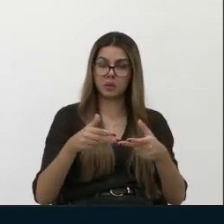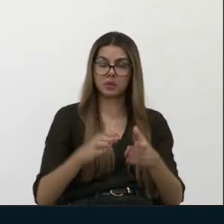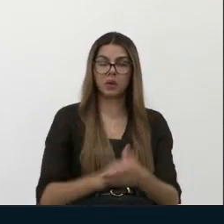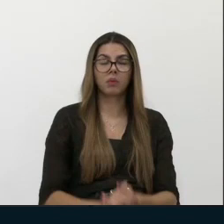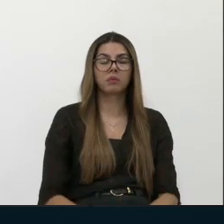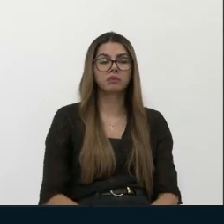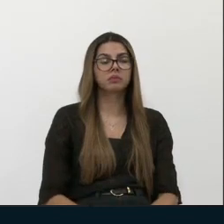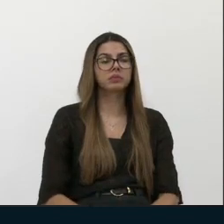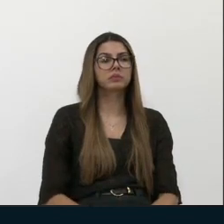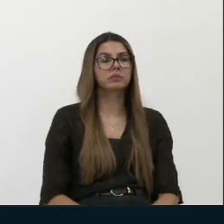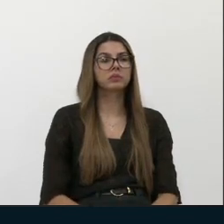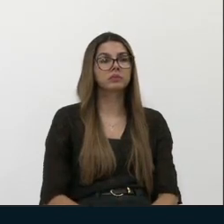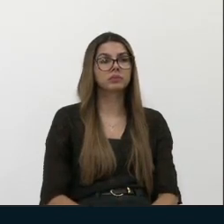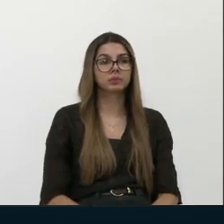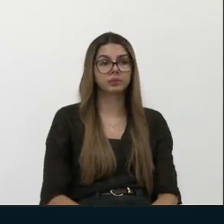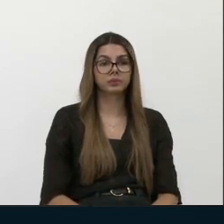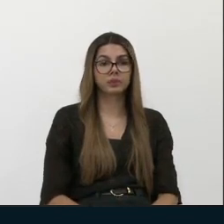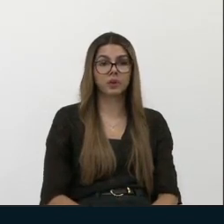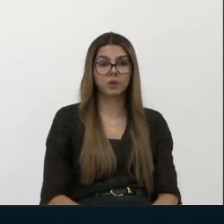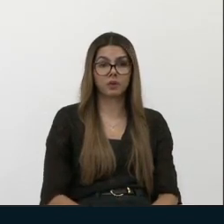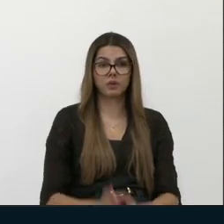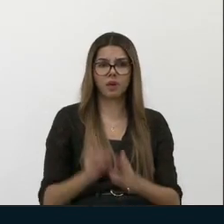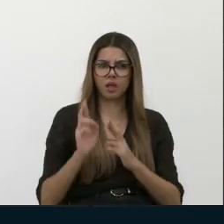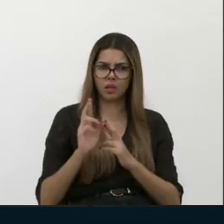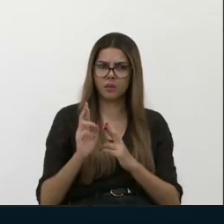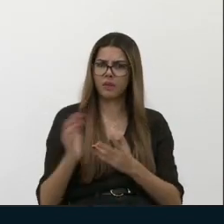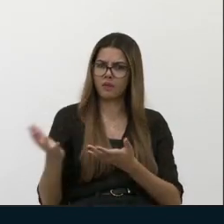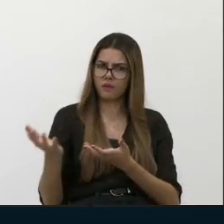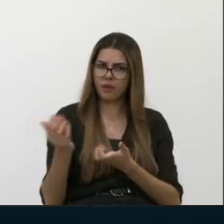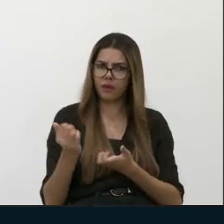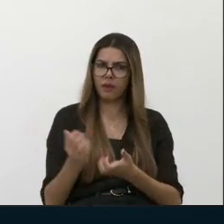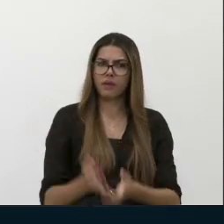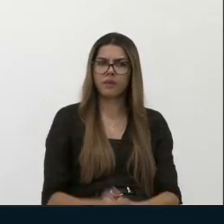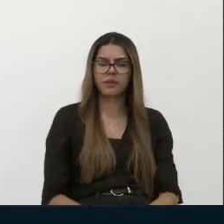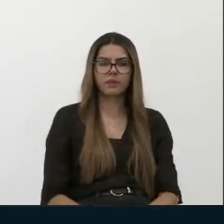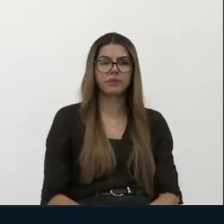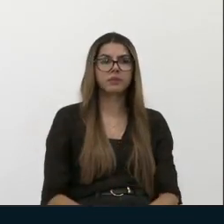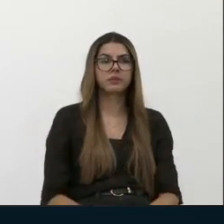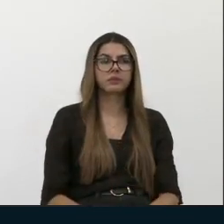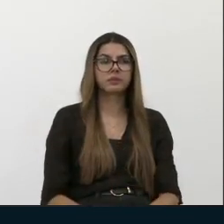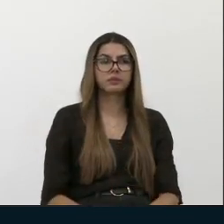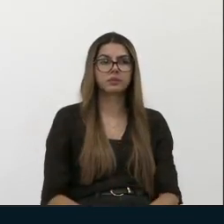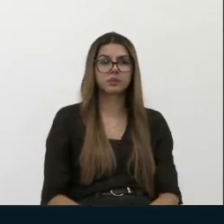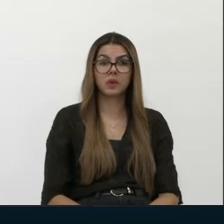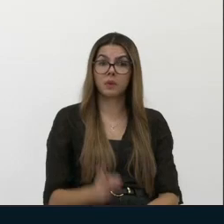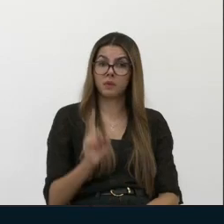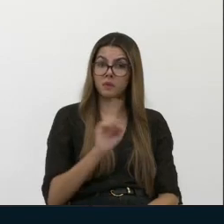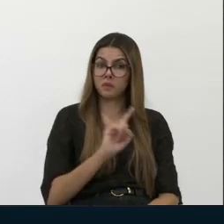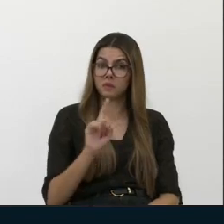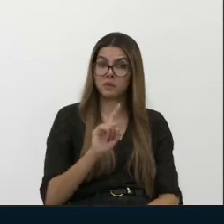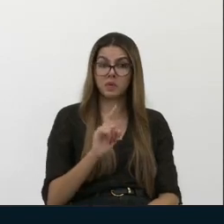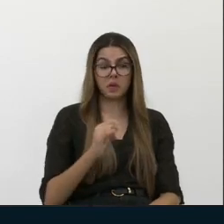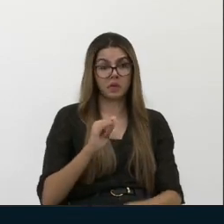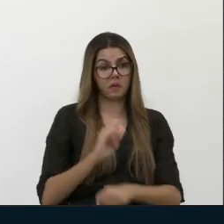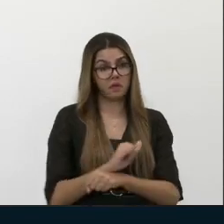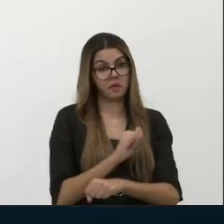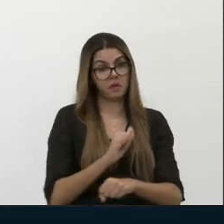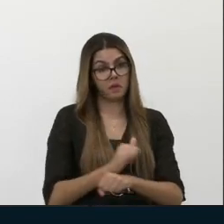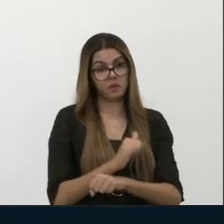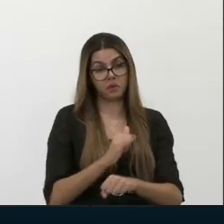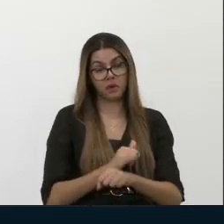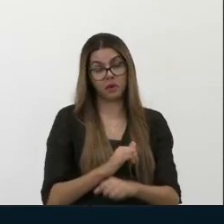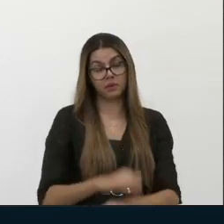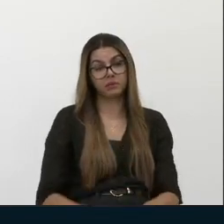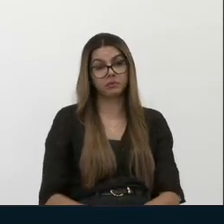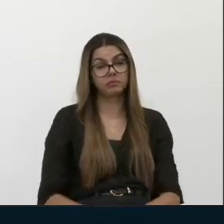Público. Espero que a senhora venha, pois se a senhora não vir, a senhora aqui,